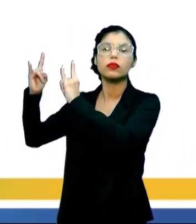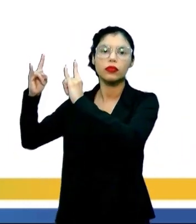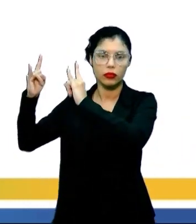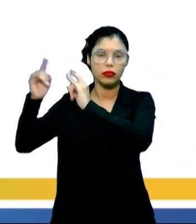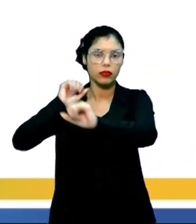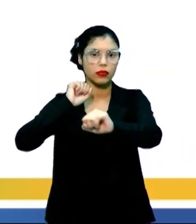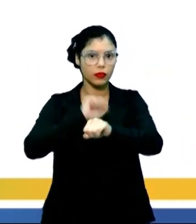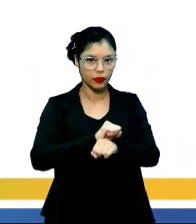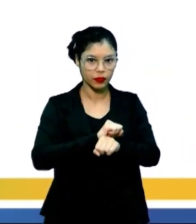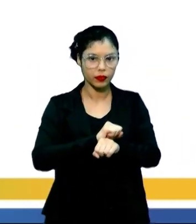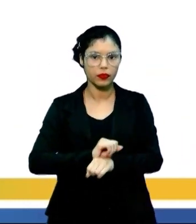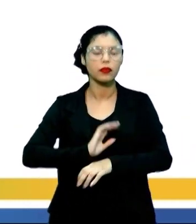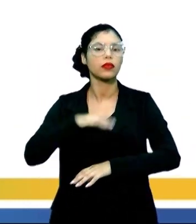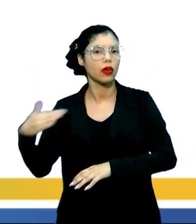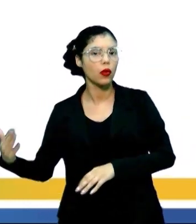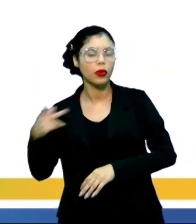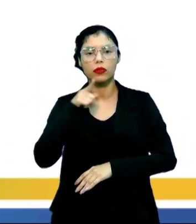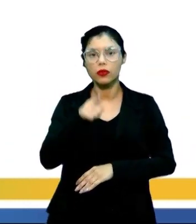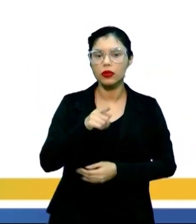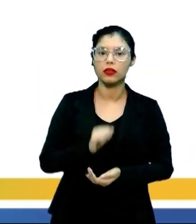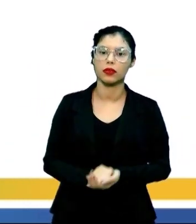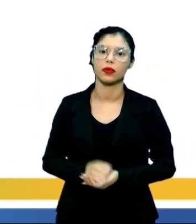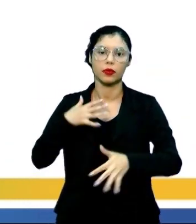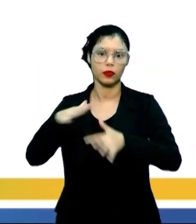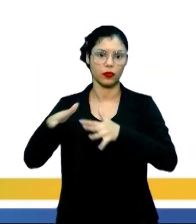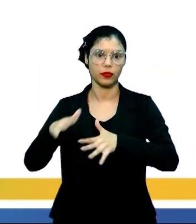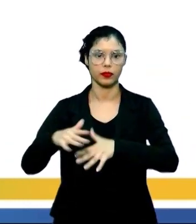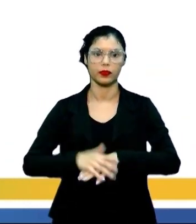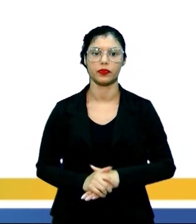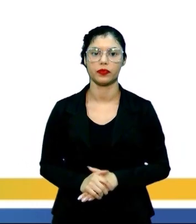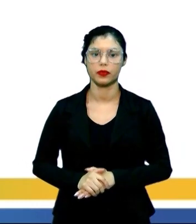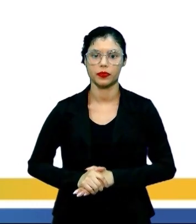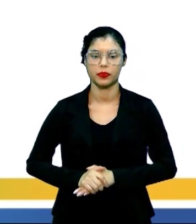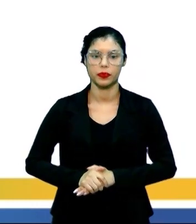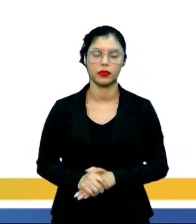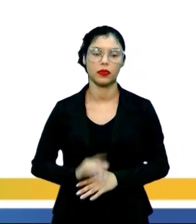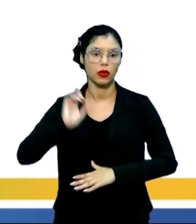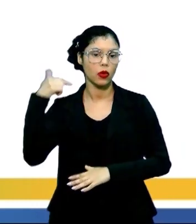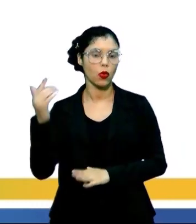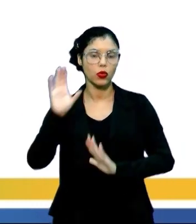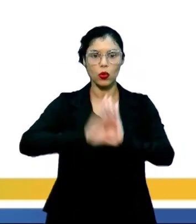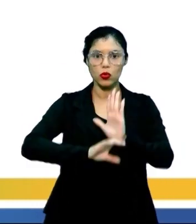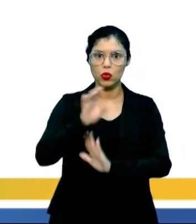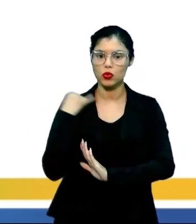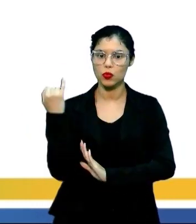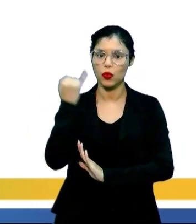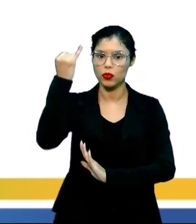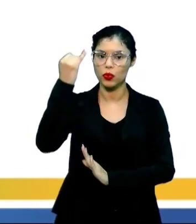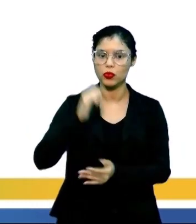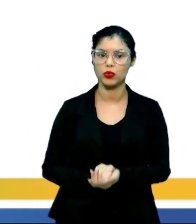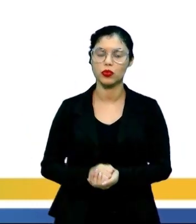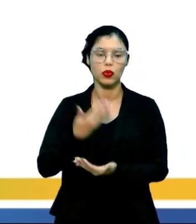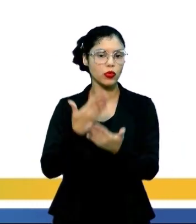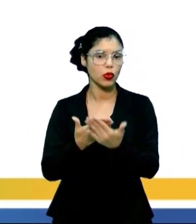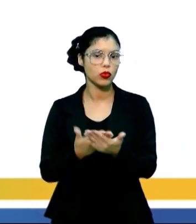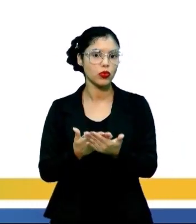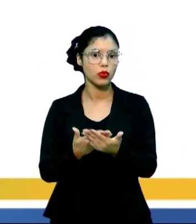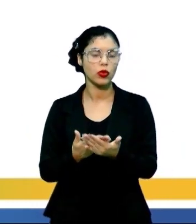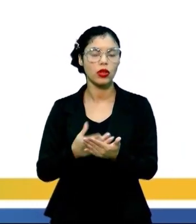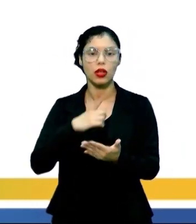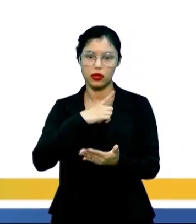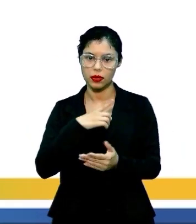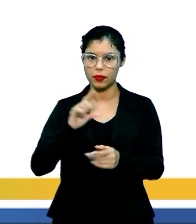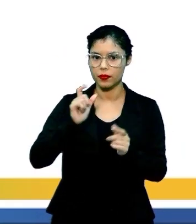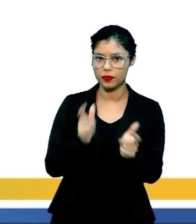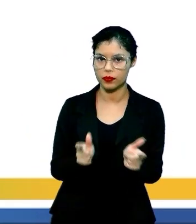estão parados, enquanto você está em movimento. Outro conceito muito importante nesse estudo de cinemática de